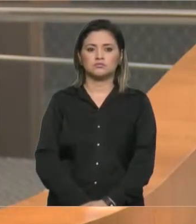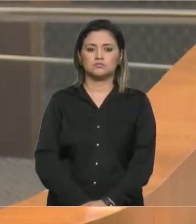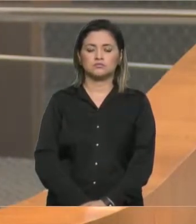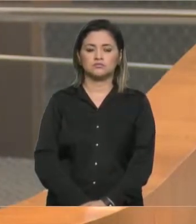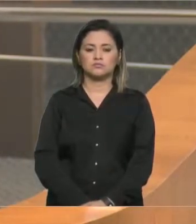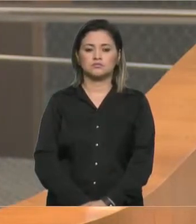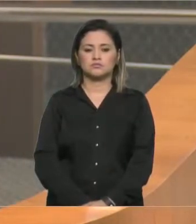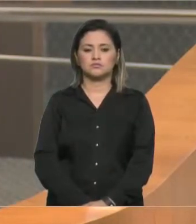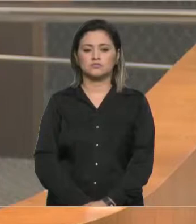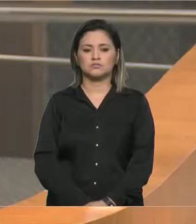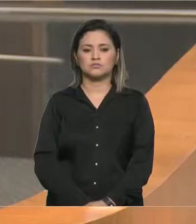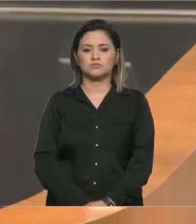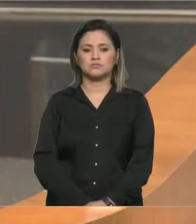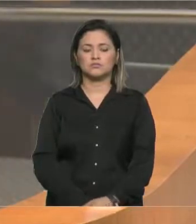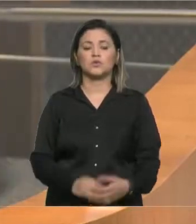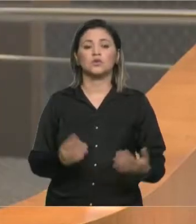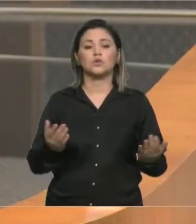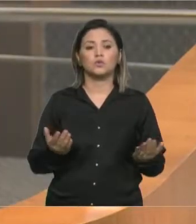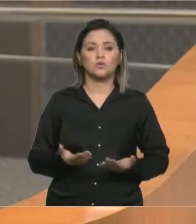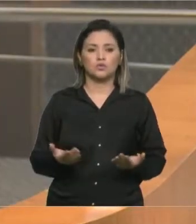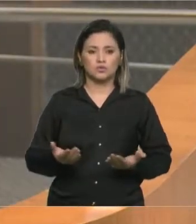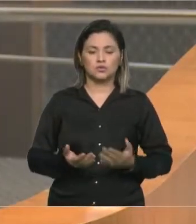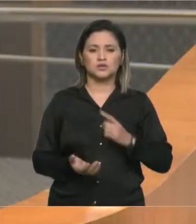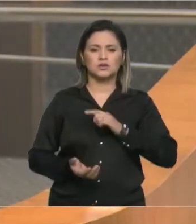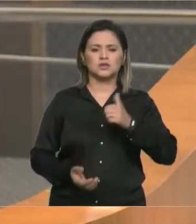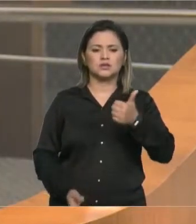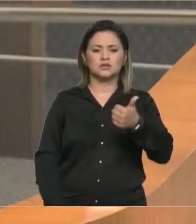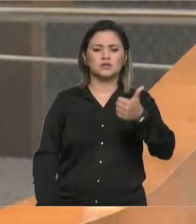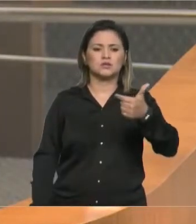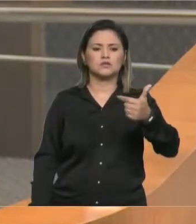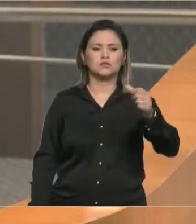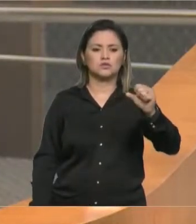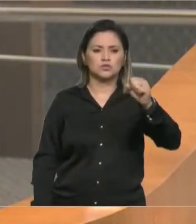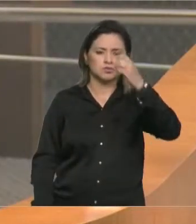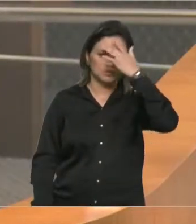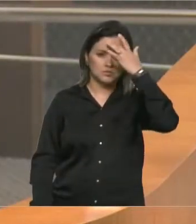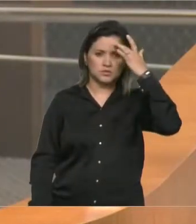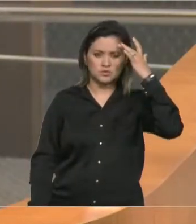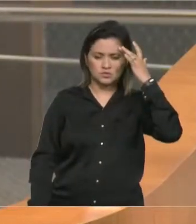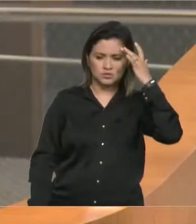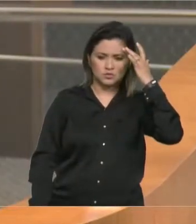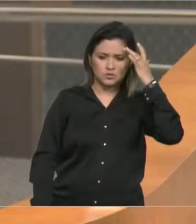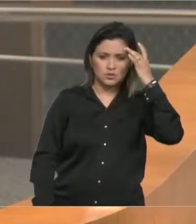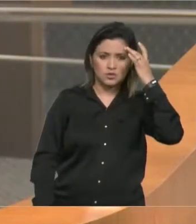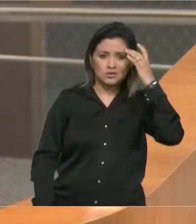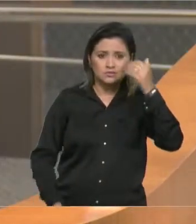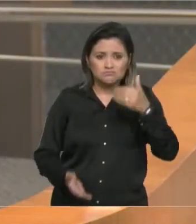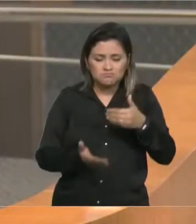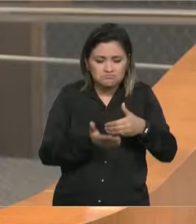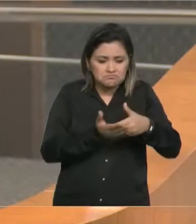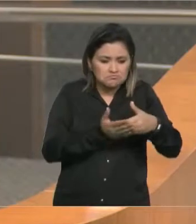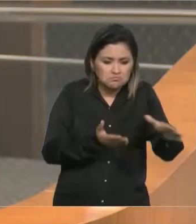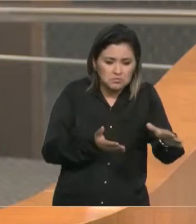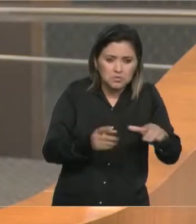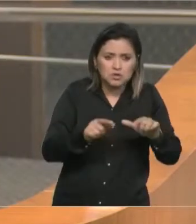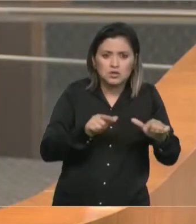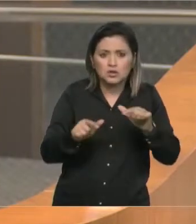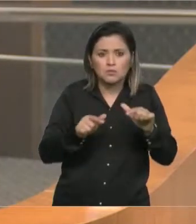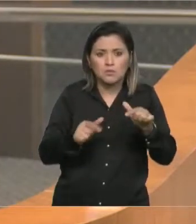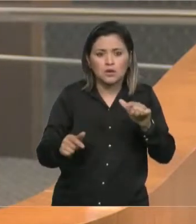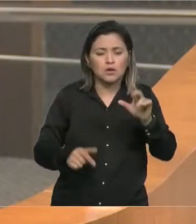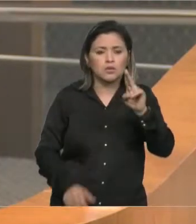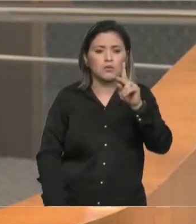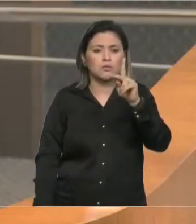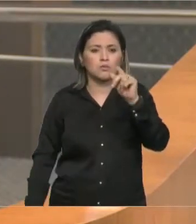nós temos mais de 128 pessoas demitidas nas UPAs de São Luís e do interior.